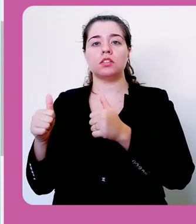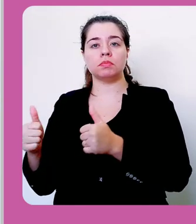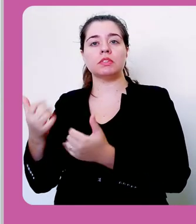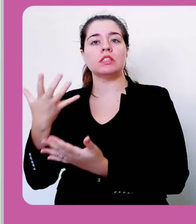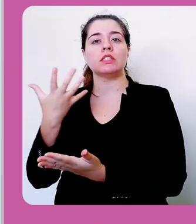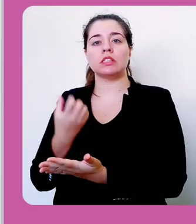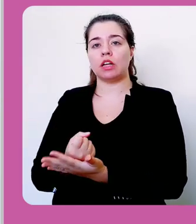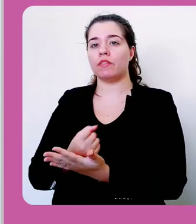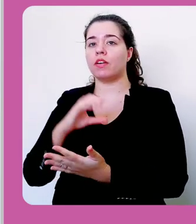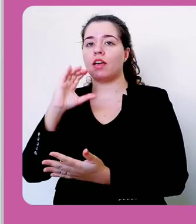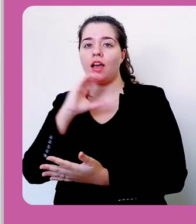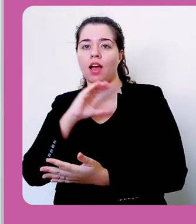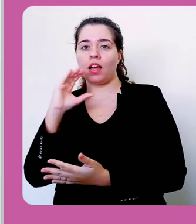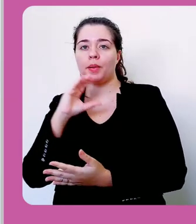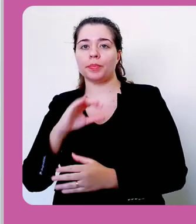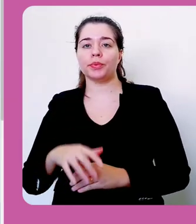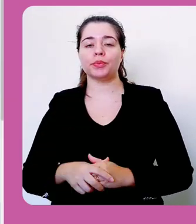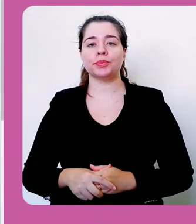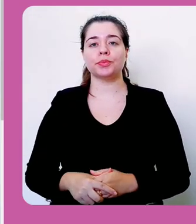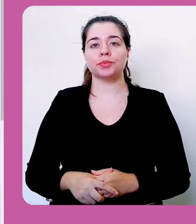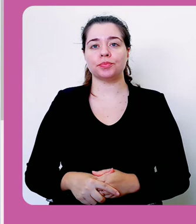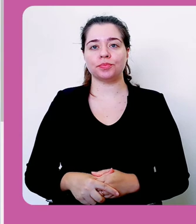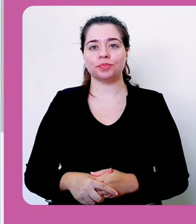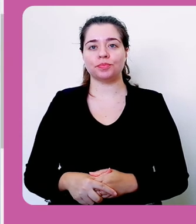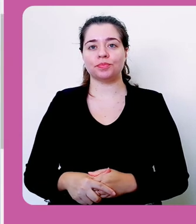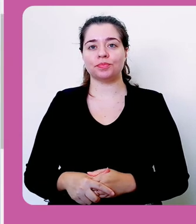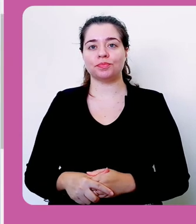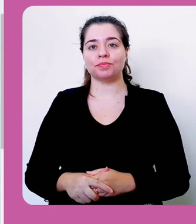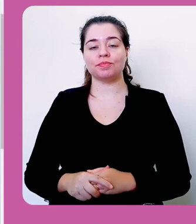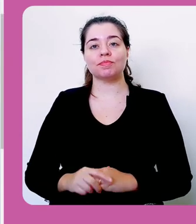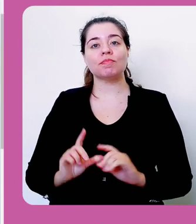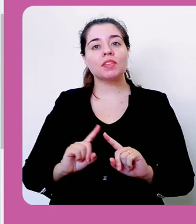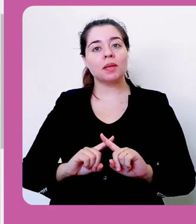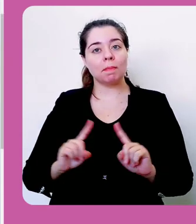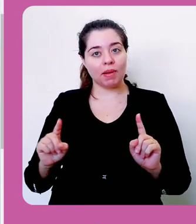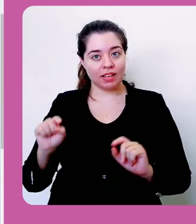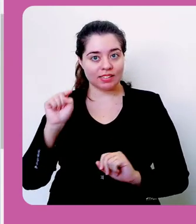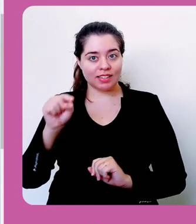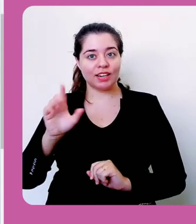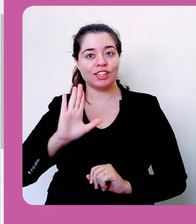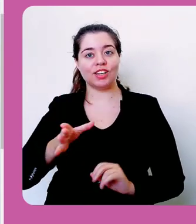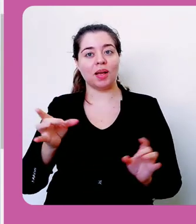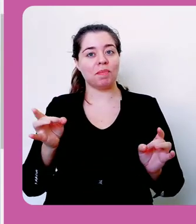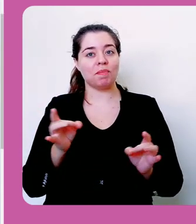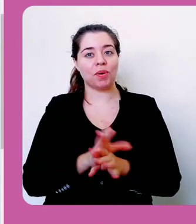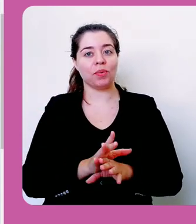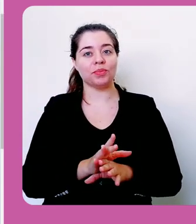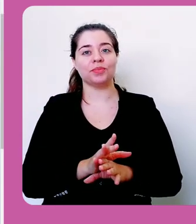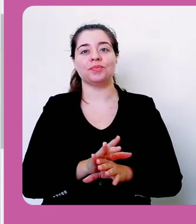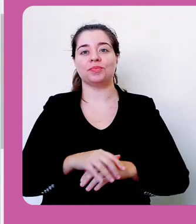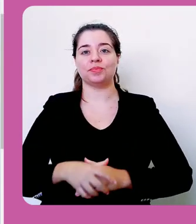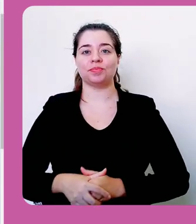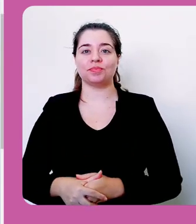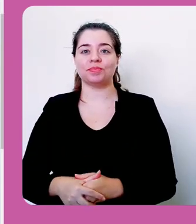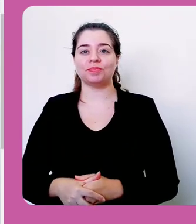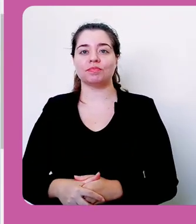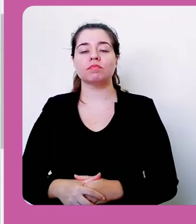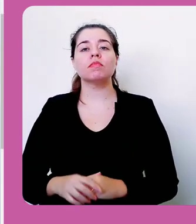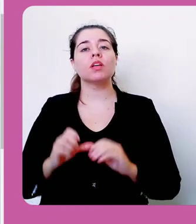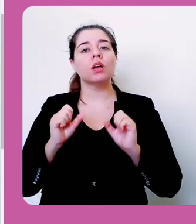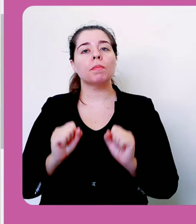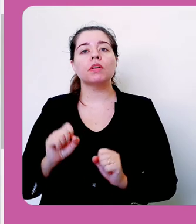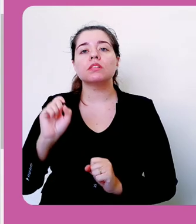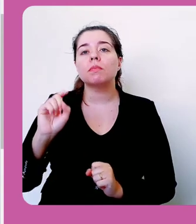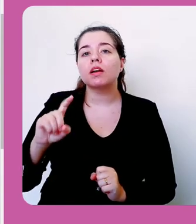aqui rapidamente. Mas ele está lá como completo. Então eu posso marcar, depois eu quero